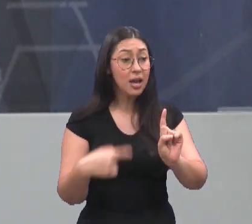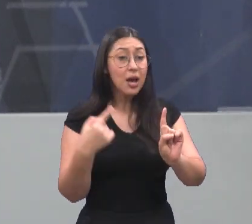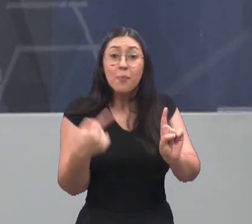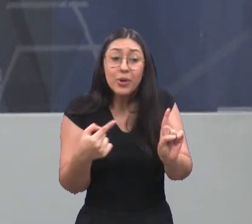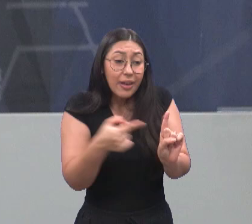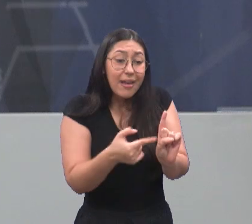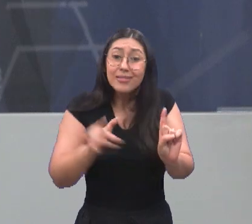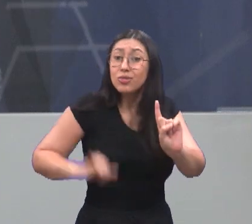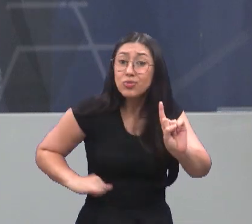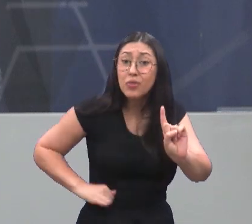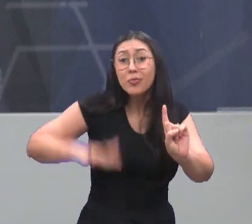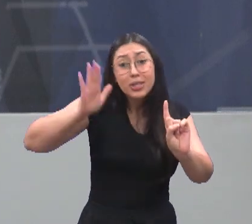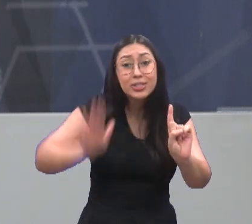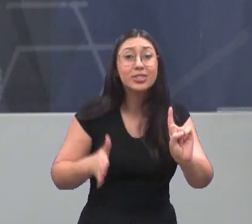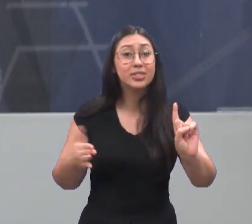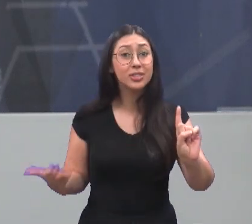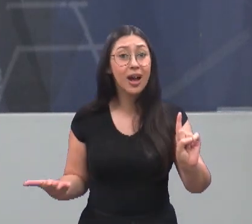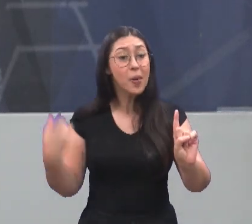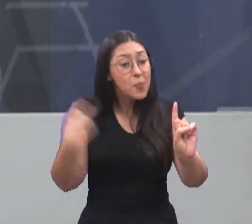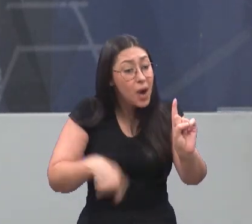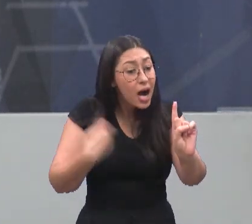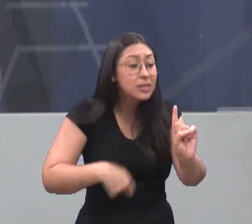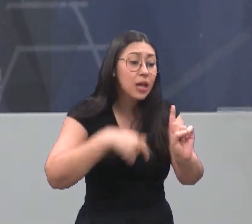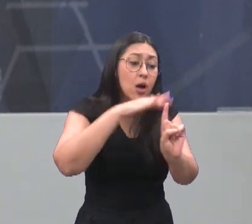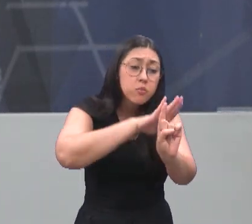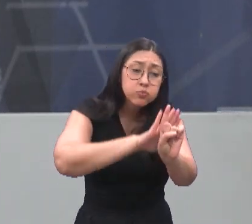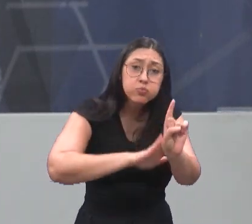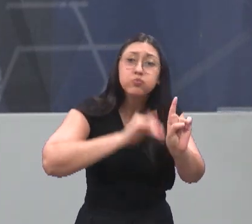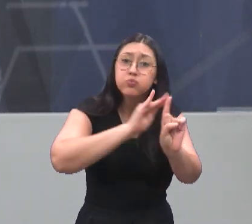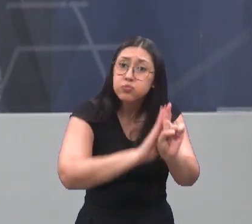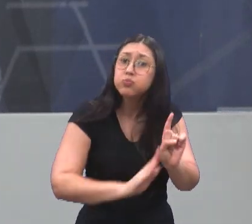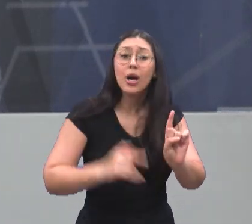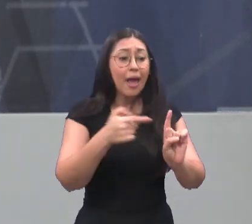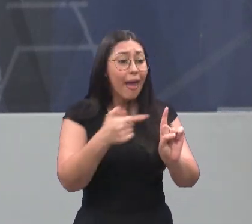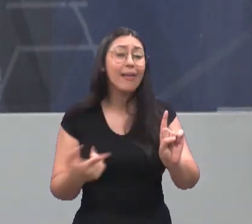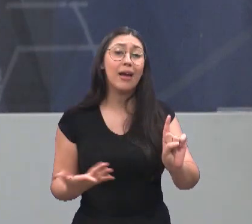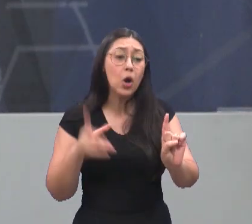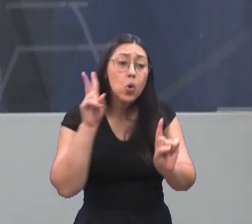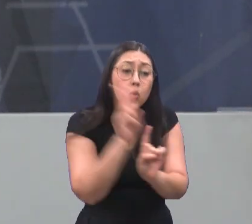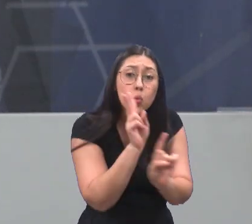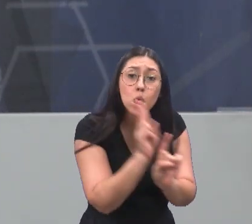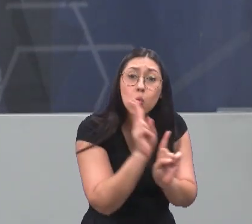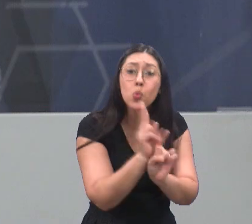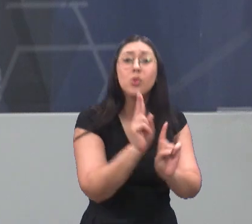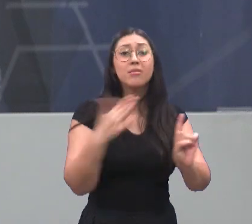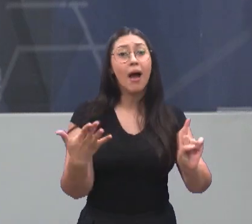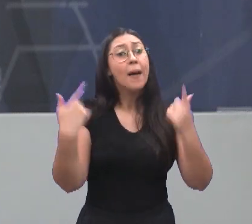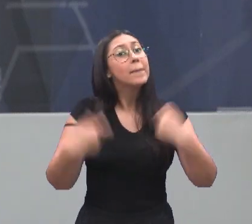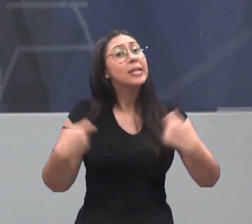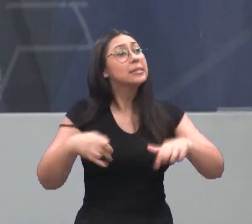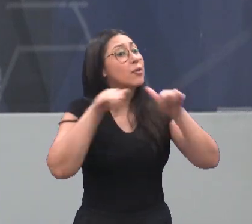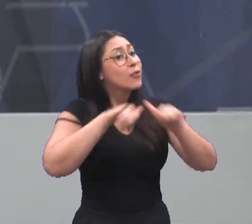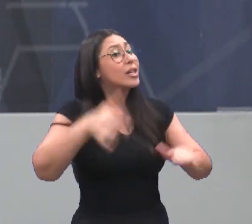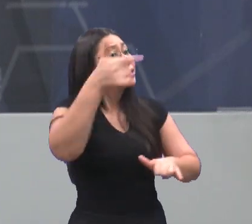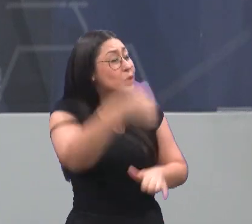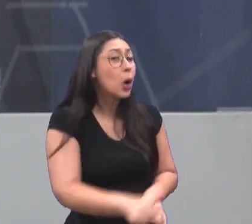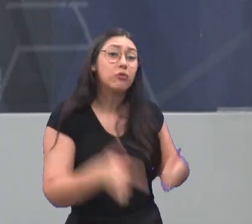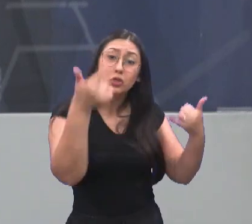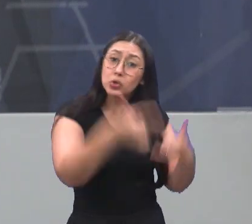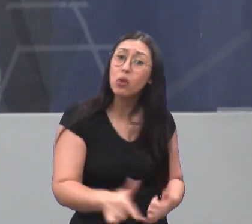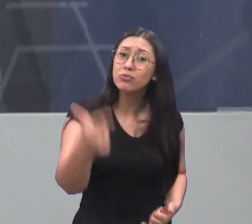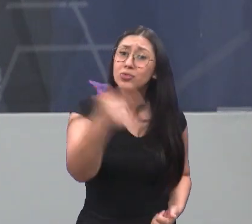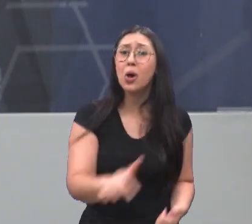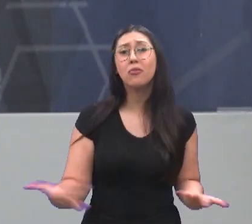a dor. O caso exige para que essas crianças não revivam ter que falar novamente. É isso, é